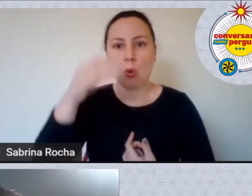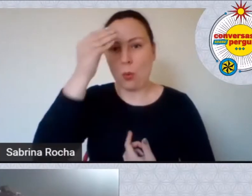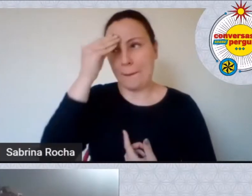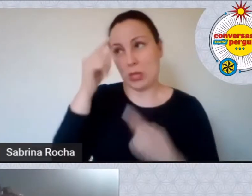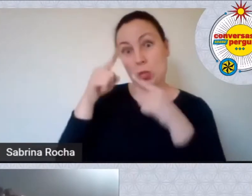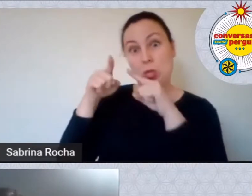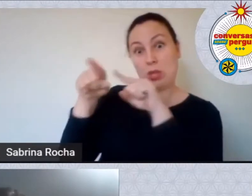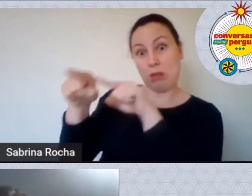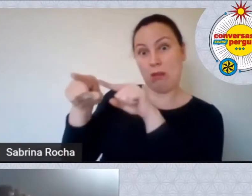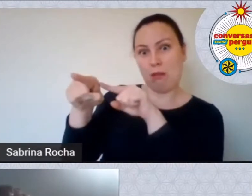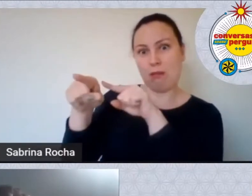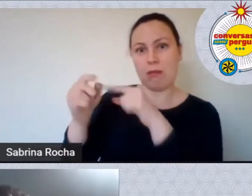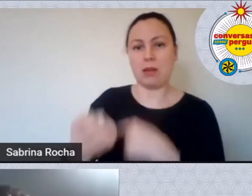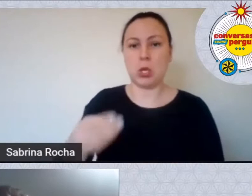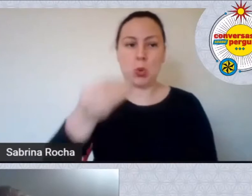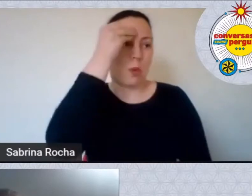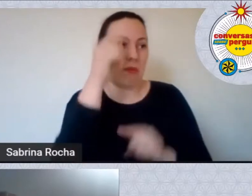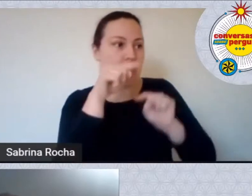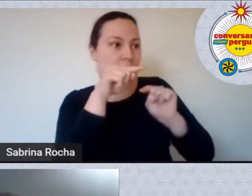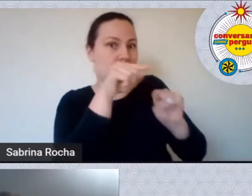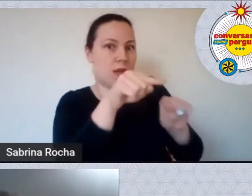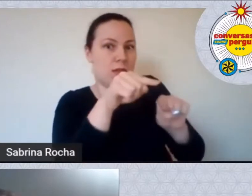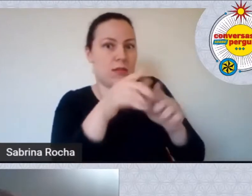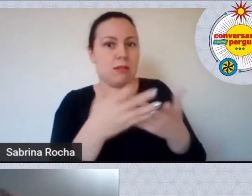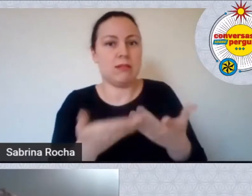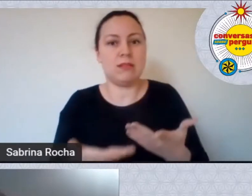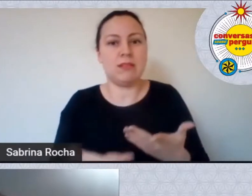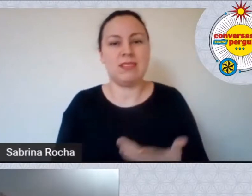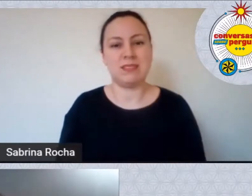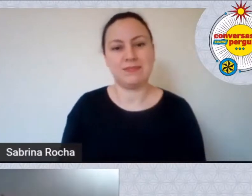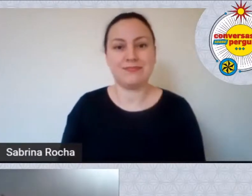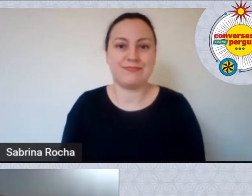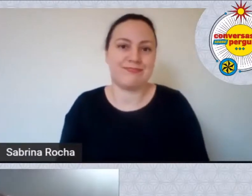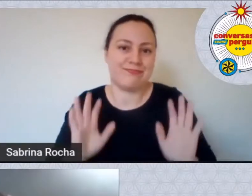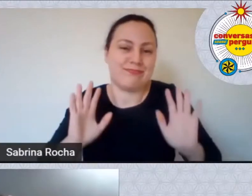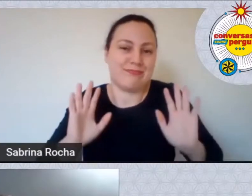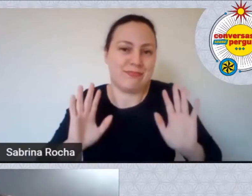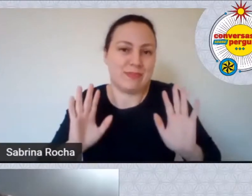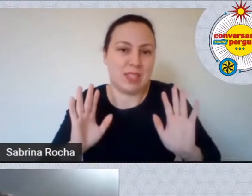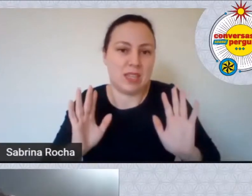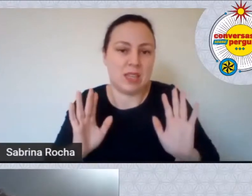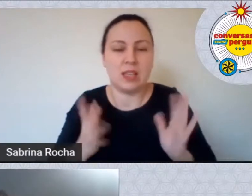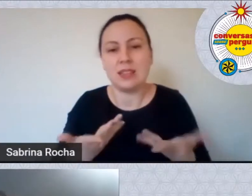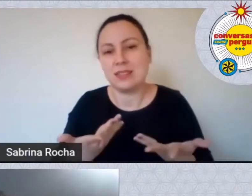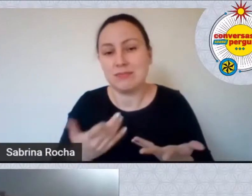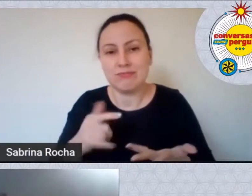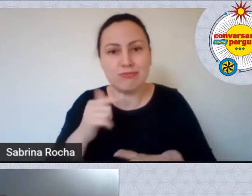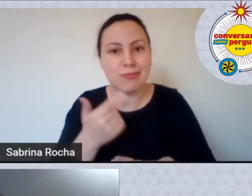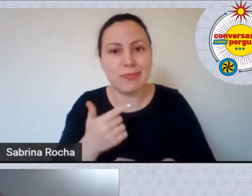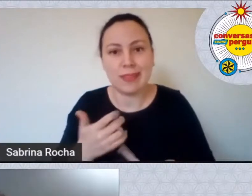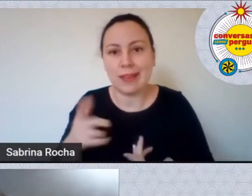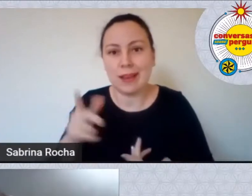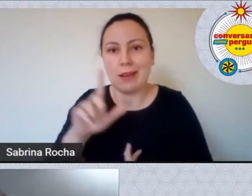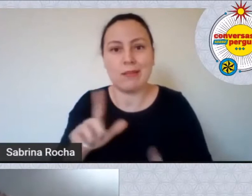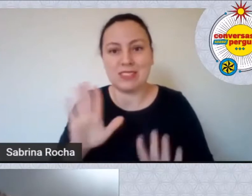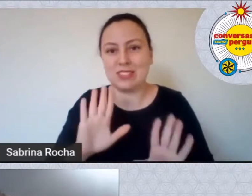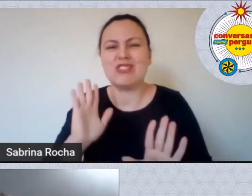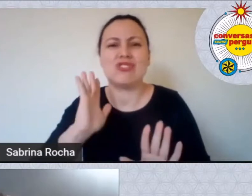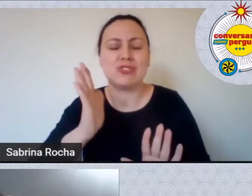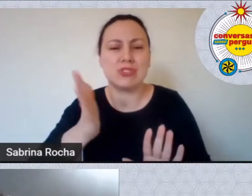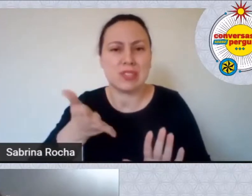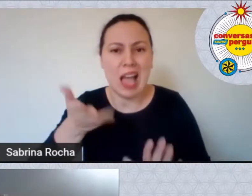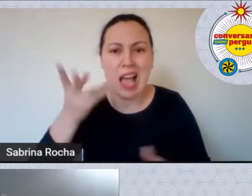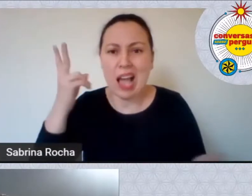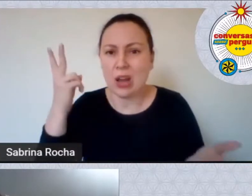para poder pecar de novo. É isso, nós não inventamos essa lógica, ela já está aí, ela é